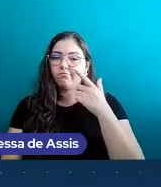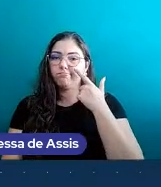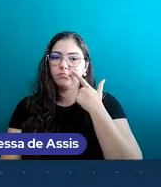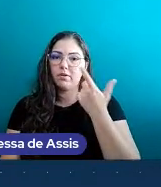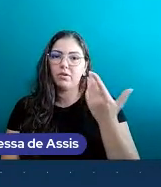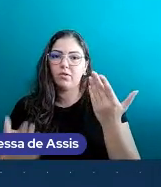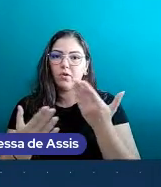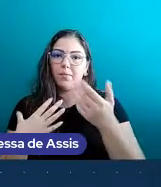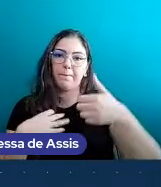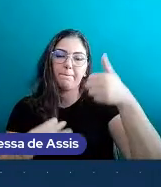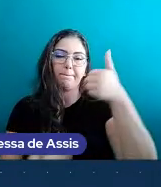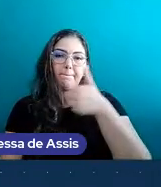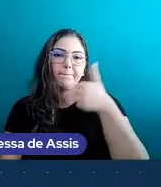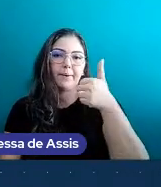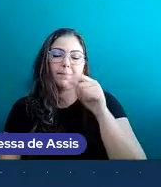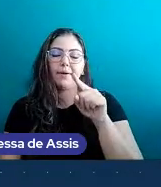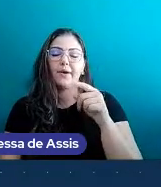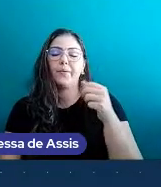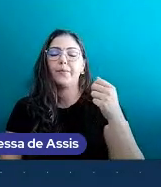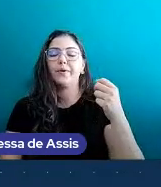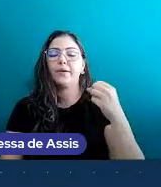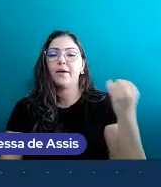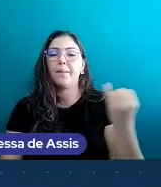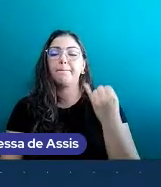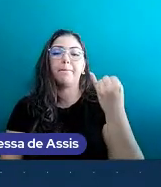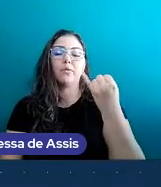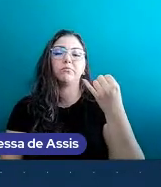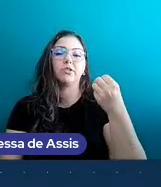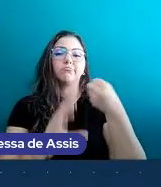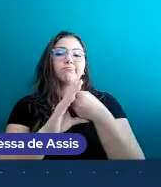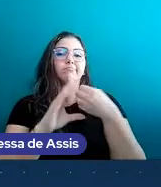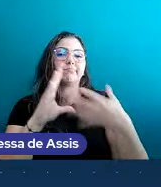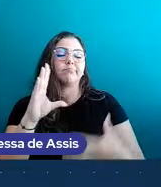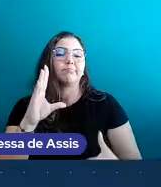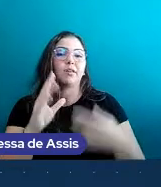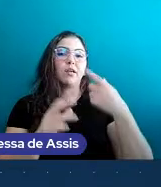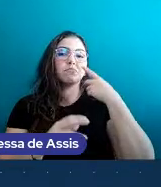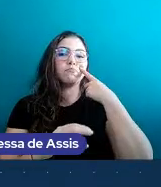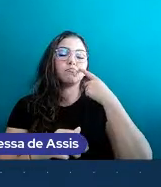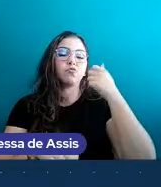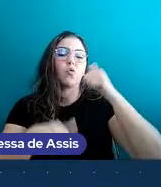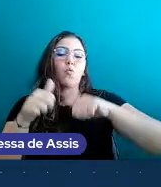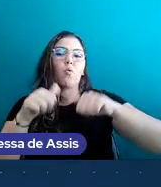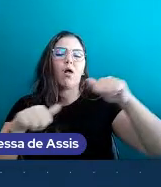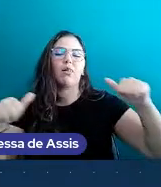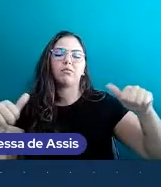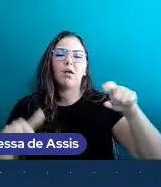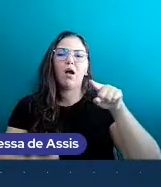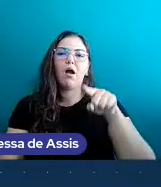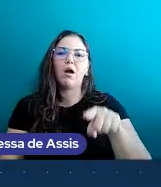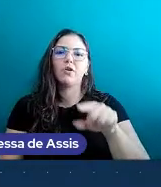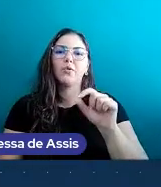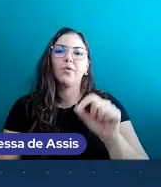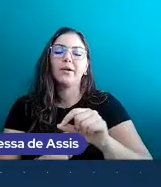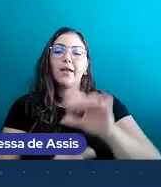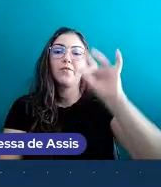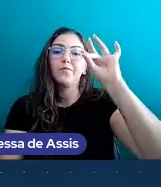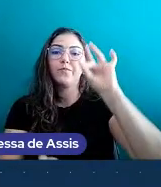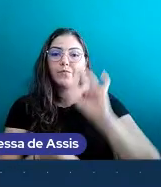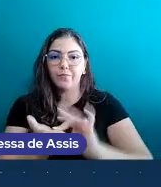Um primeiro e muito importante critério de qualidade seria a validade social. O quanto aquilo que eu produzi no meu